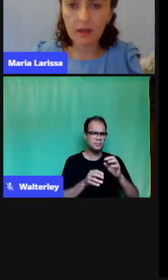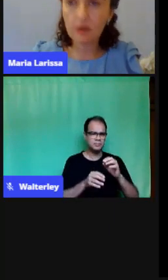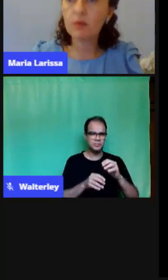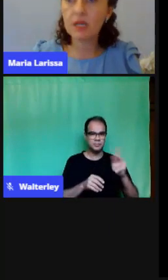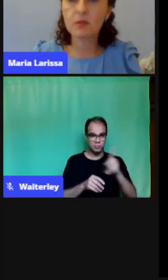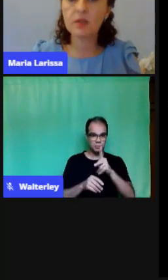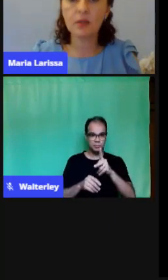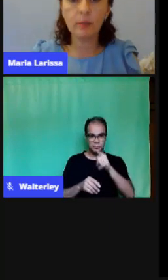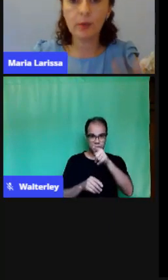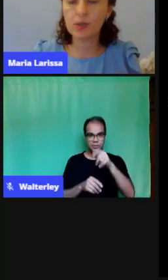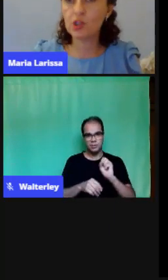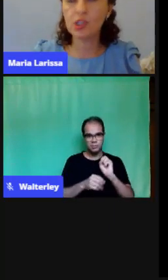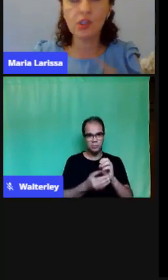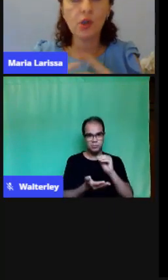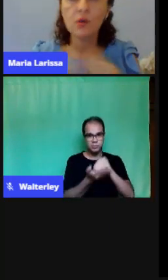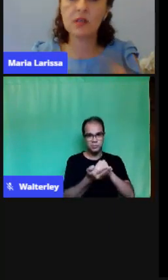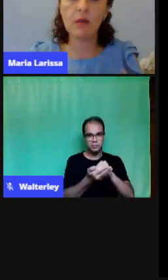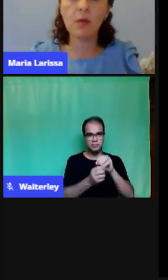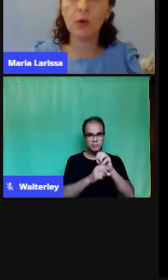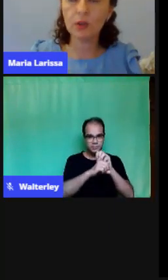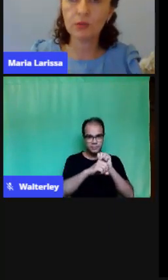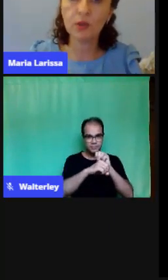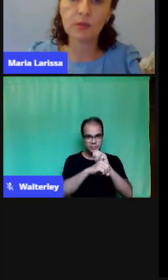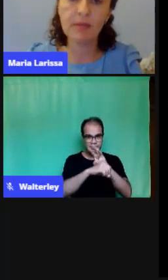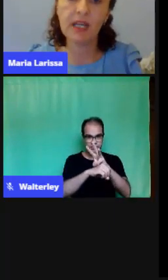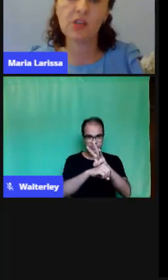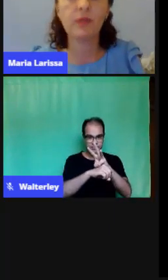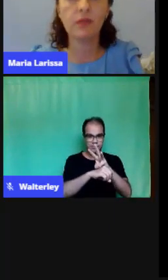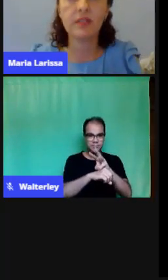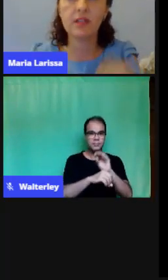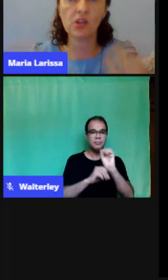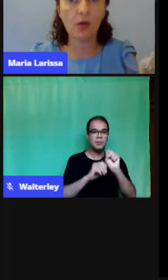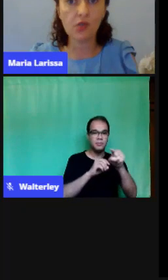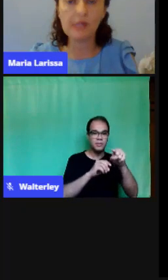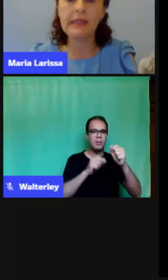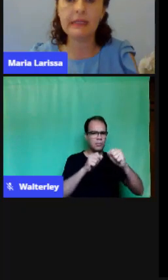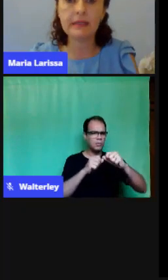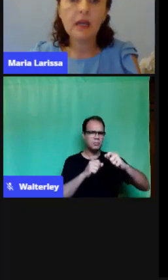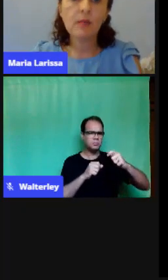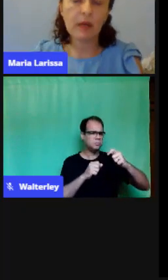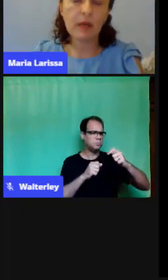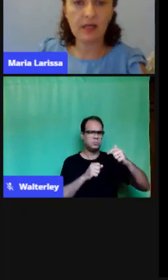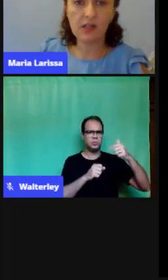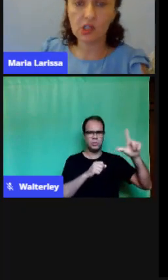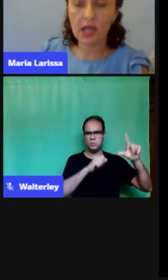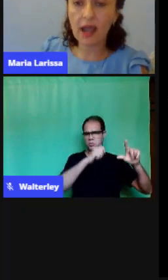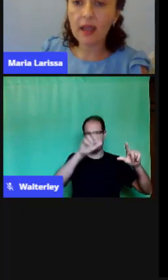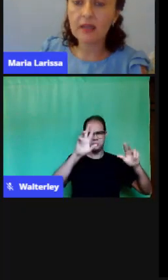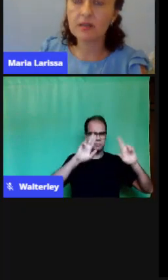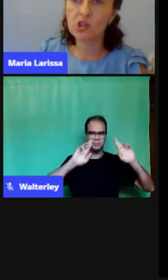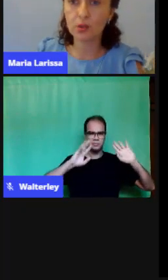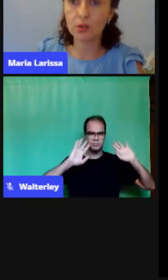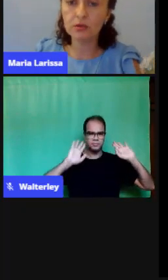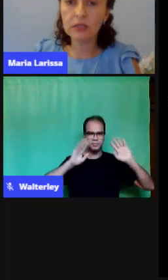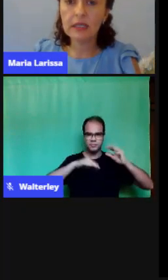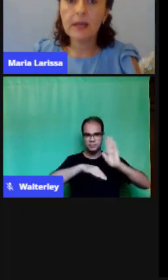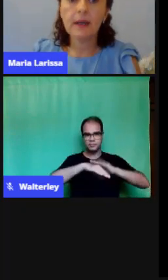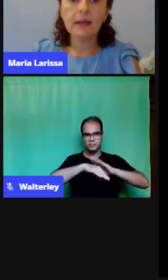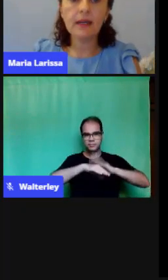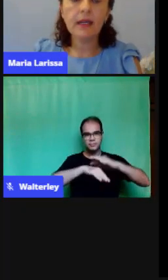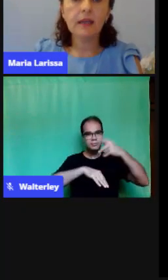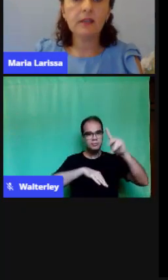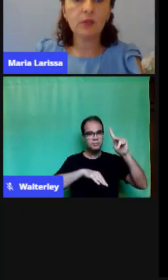no papel mesmo, usando post-it, ou usar um outro aplicativo que você já utilize para planejar esse